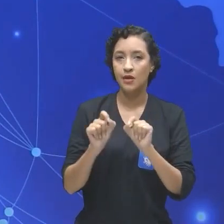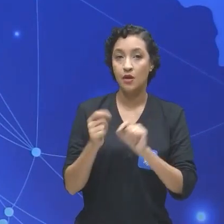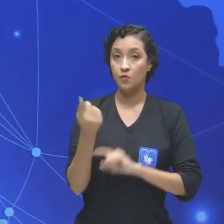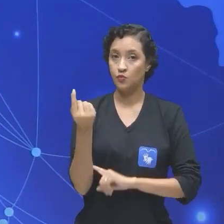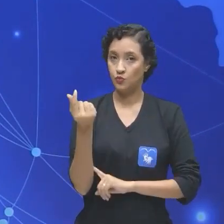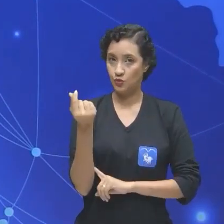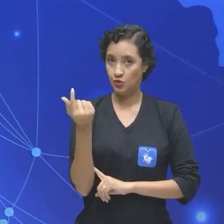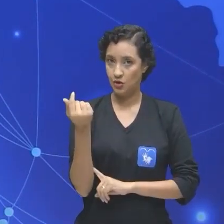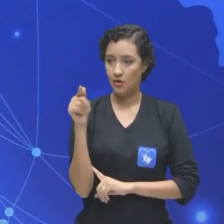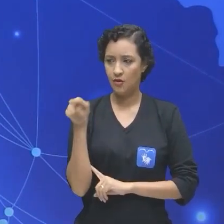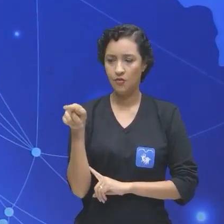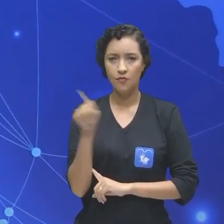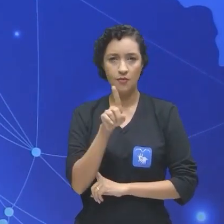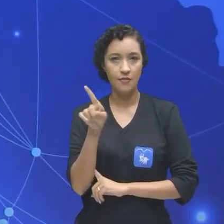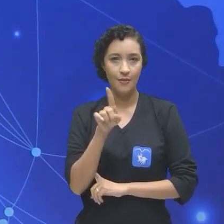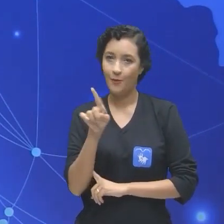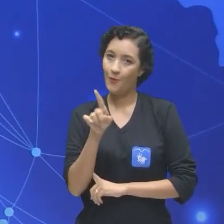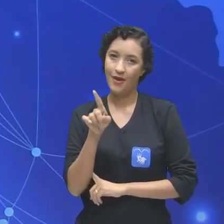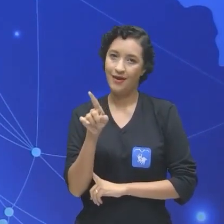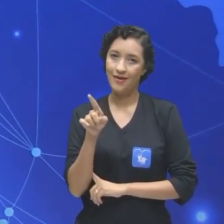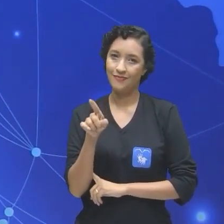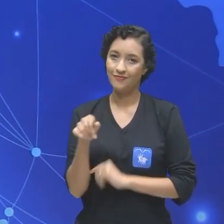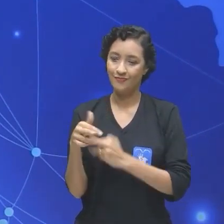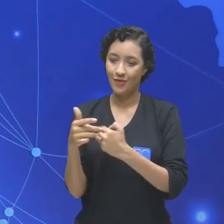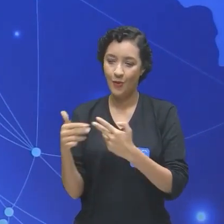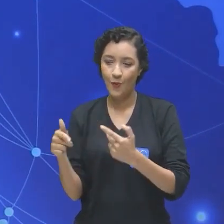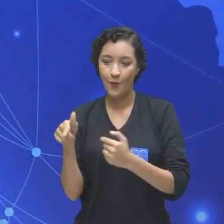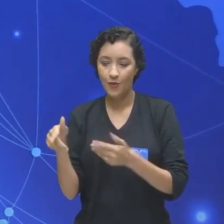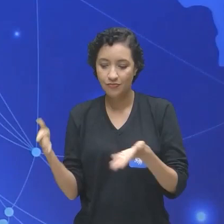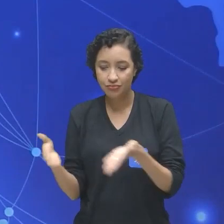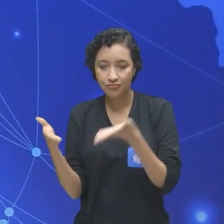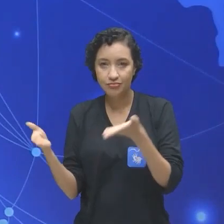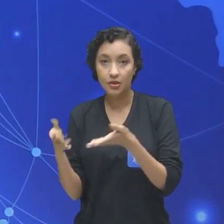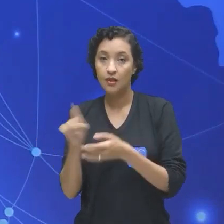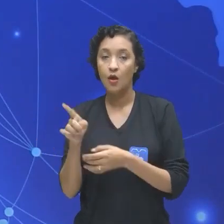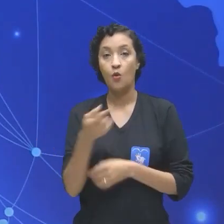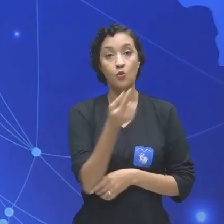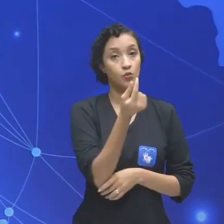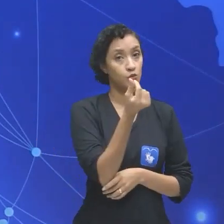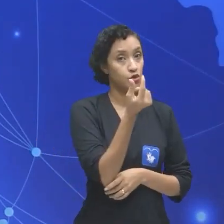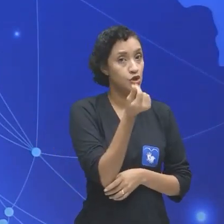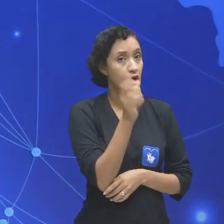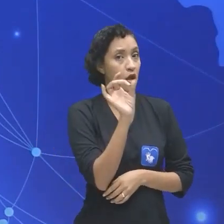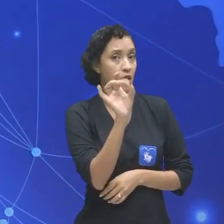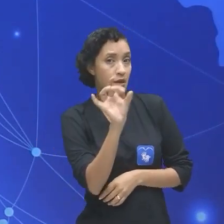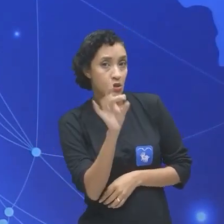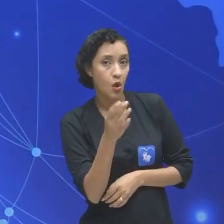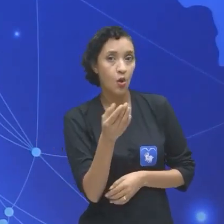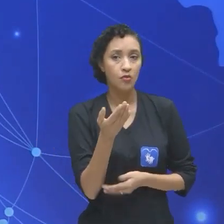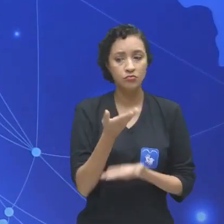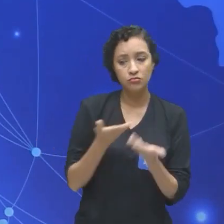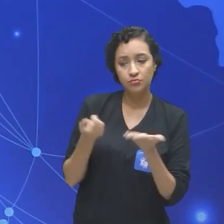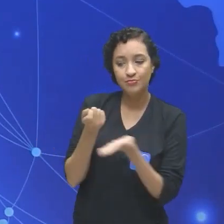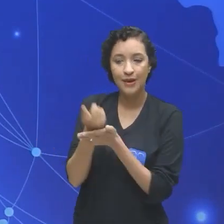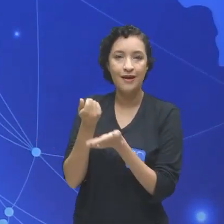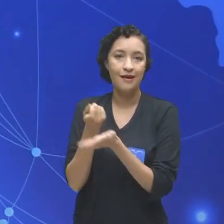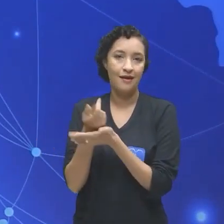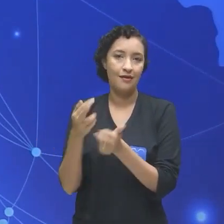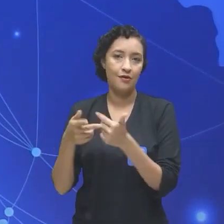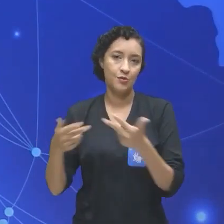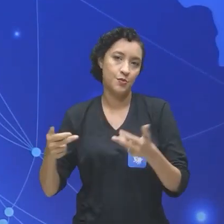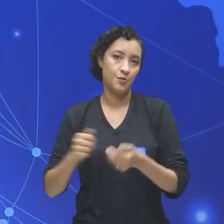que ele não é um recurso, ele é um meio de conseguir o recurso para que esse recurso ele possa